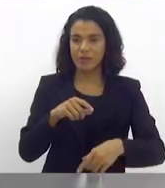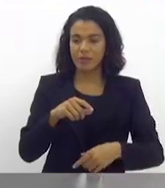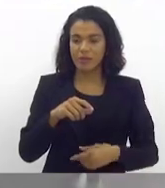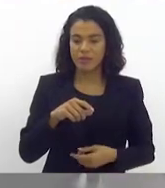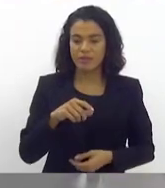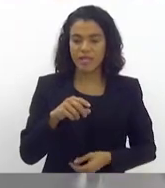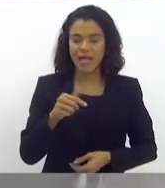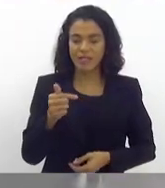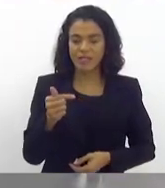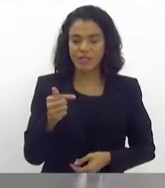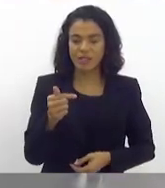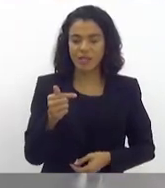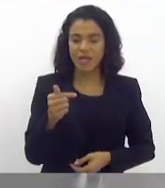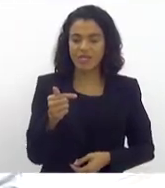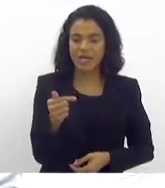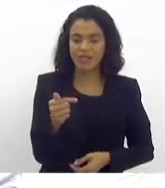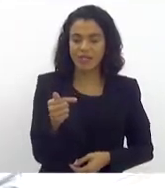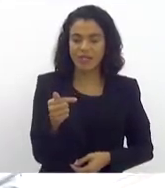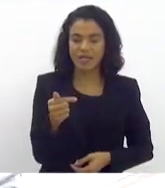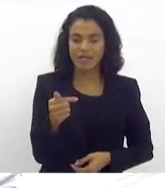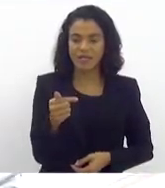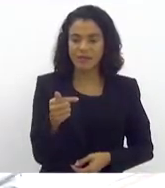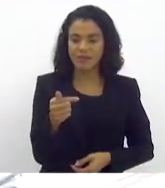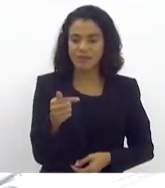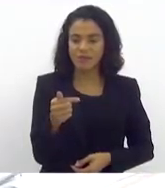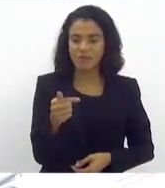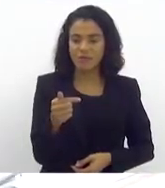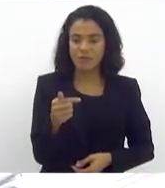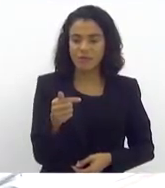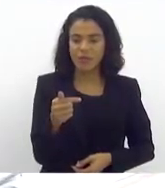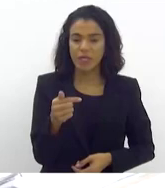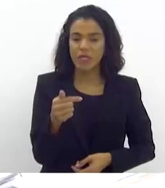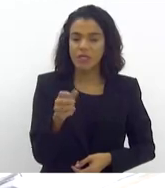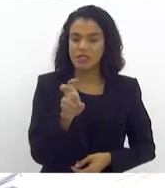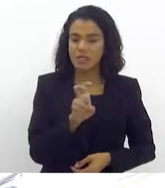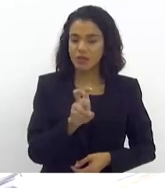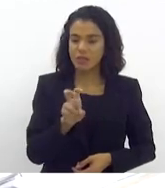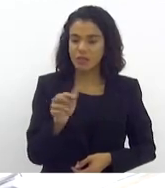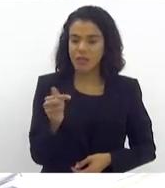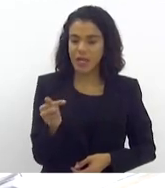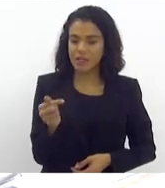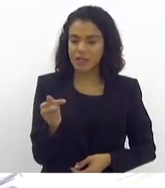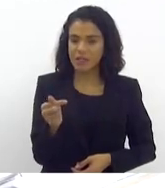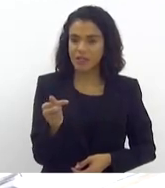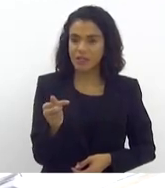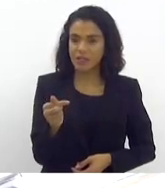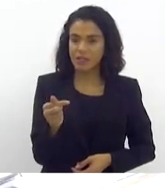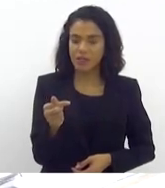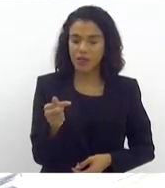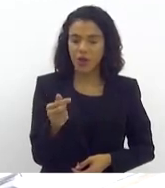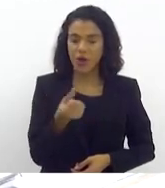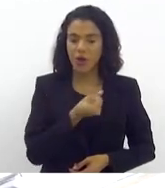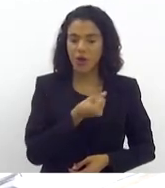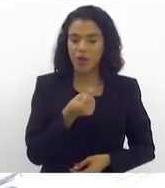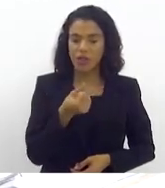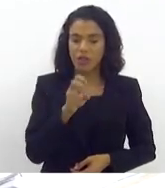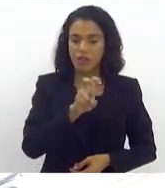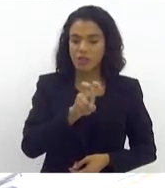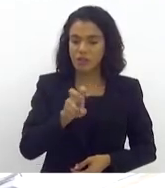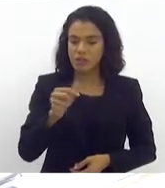Sim. Entendi. Tem que ir para plenário com o voto agora com a redação de Vossa Excelência. Entendi. Tem razão. Item 6 da pauta é o